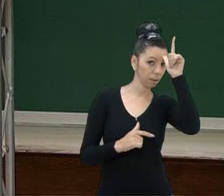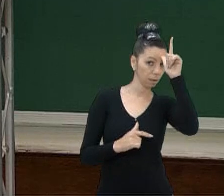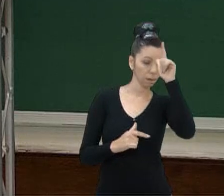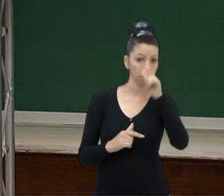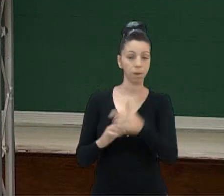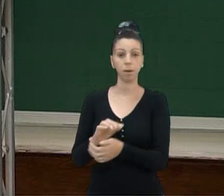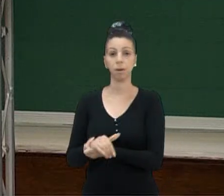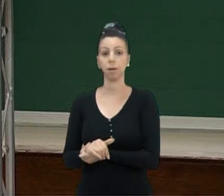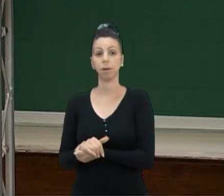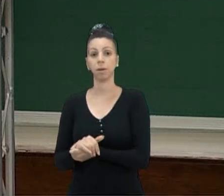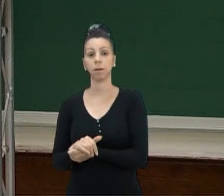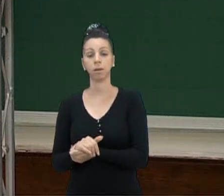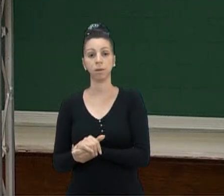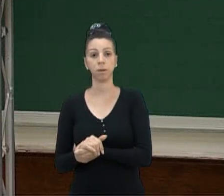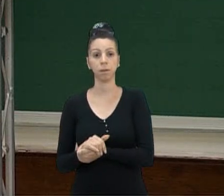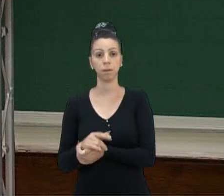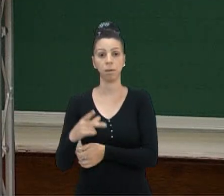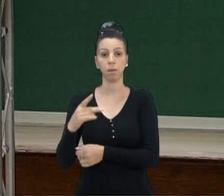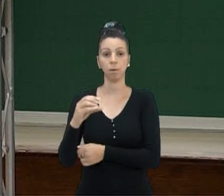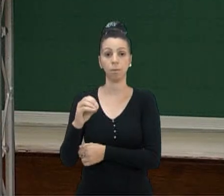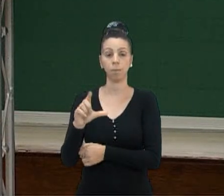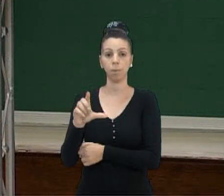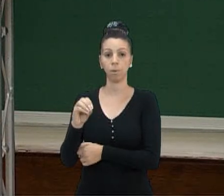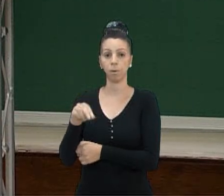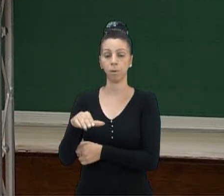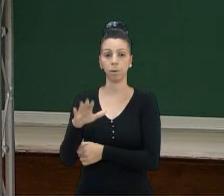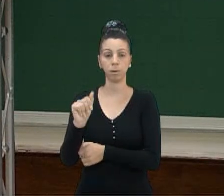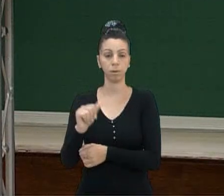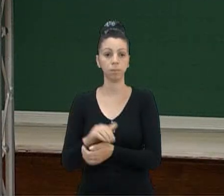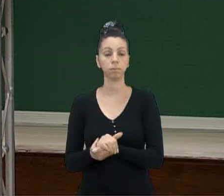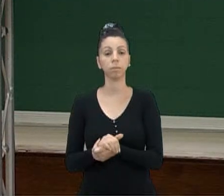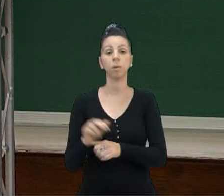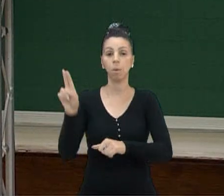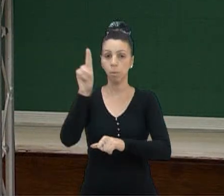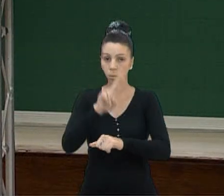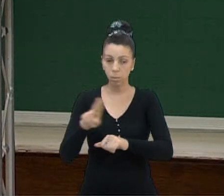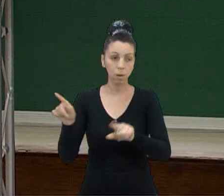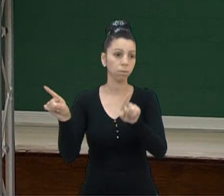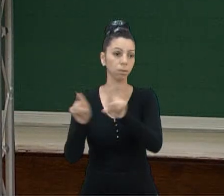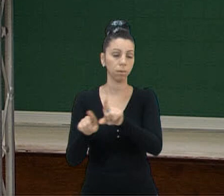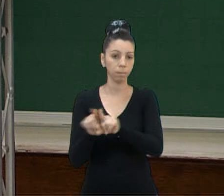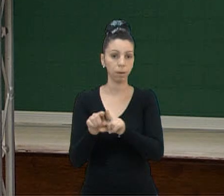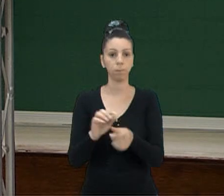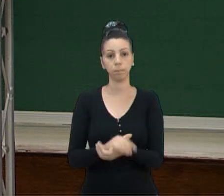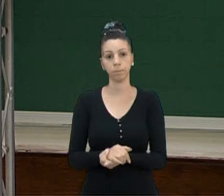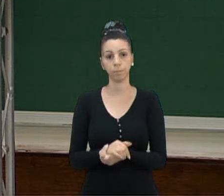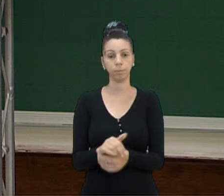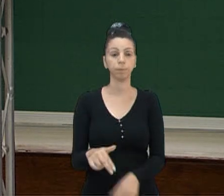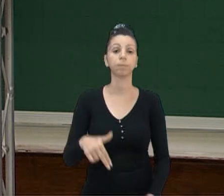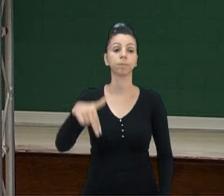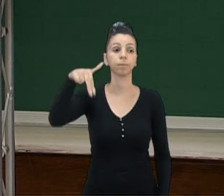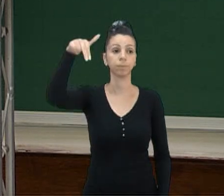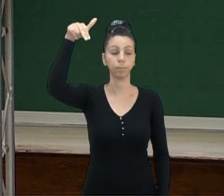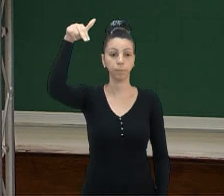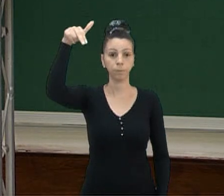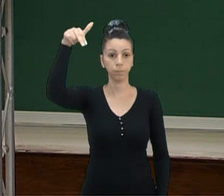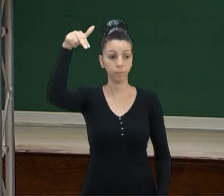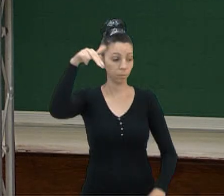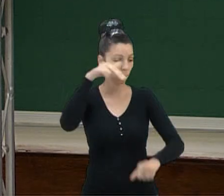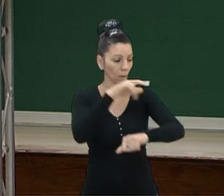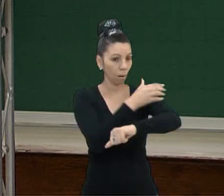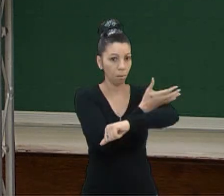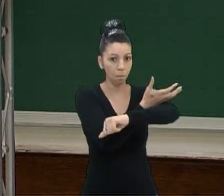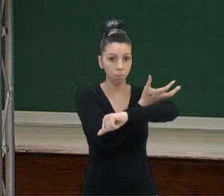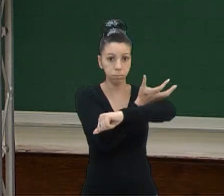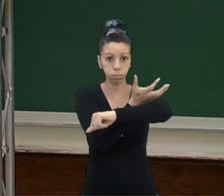de planície ali, que é bastante utilizada também. Aqui na porção norte, nós vamos ter a área de planície,